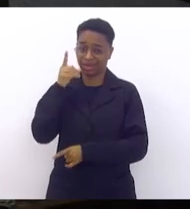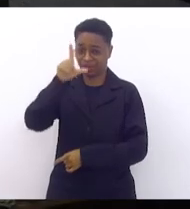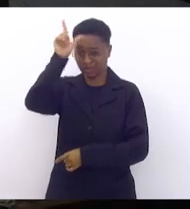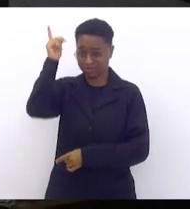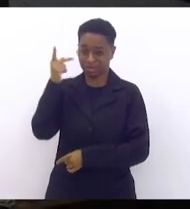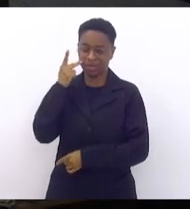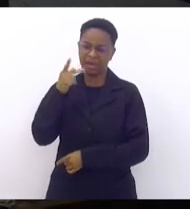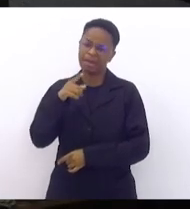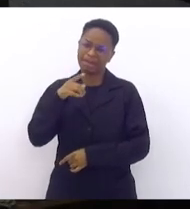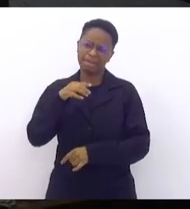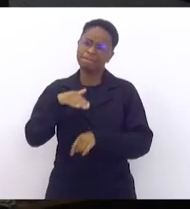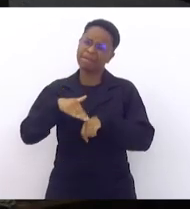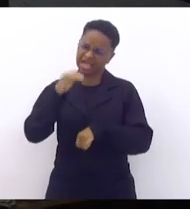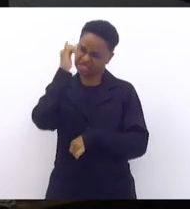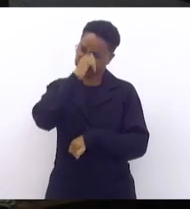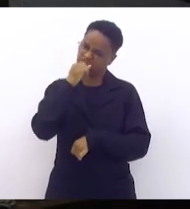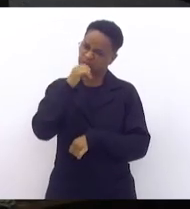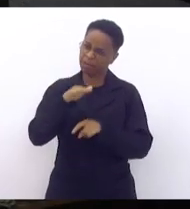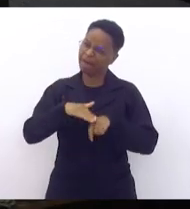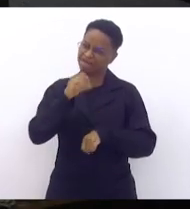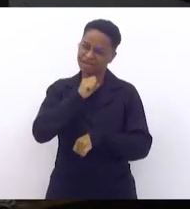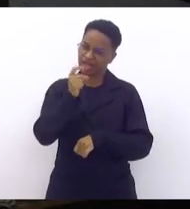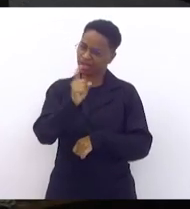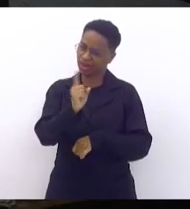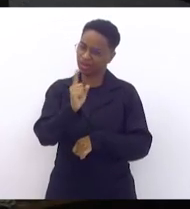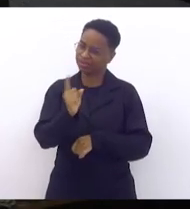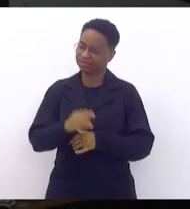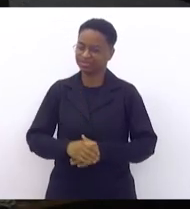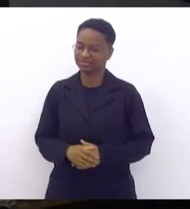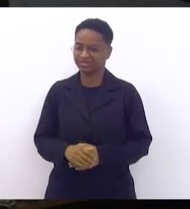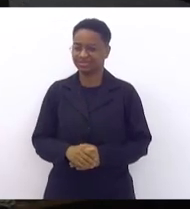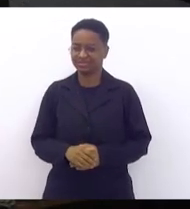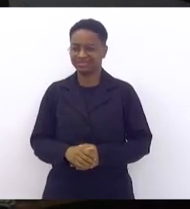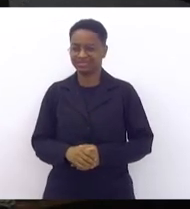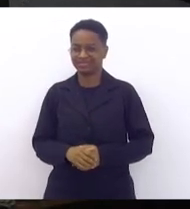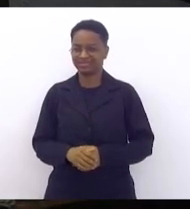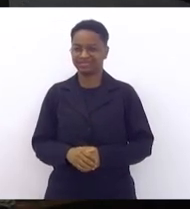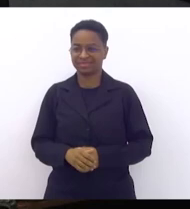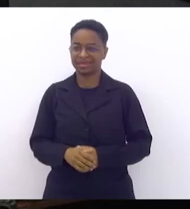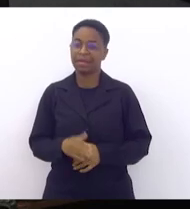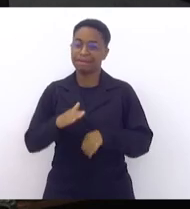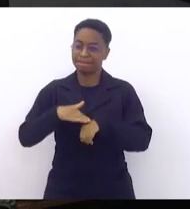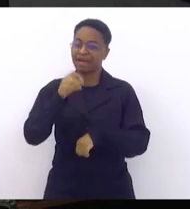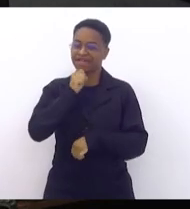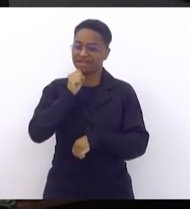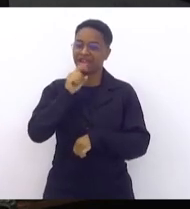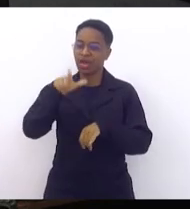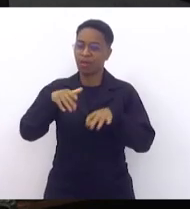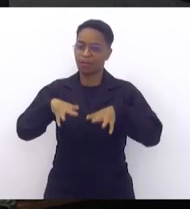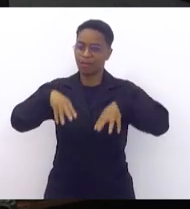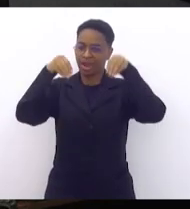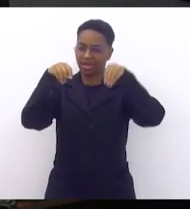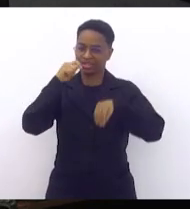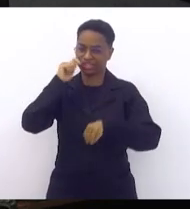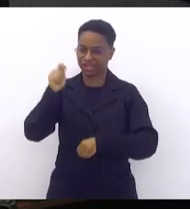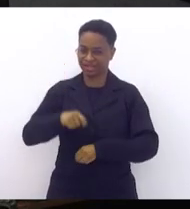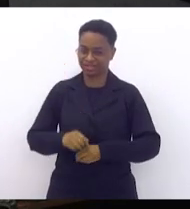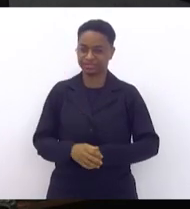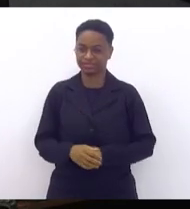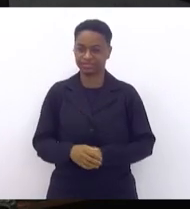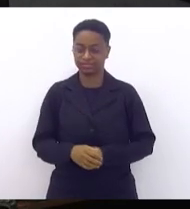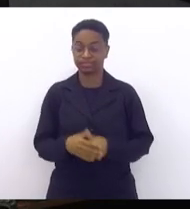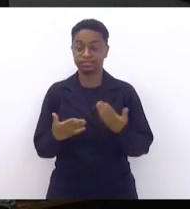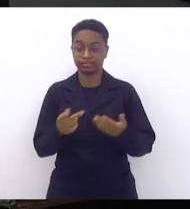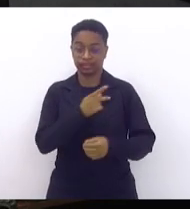Mais antigo. O mais antigo. É verdade. O mais velho é o Palácio Tiradentes. Presidenta Tia